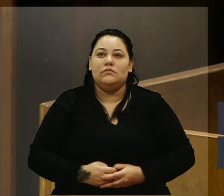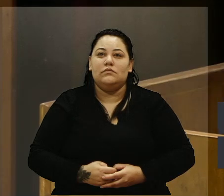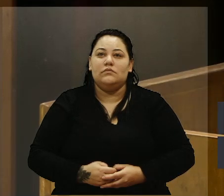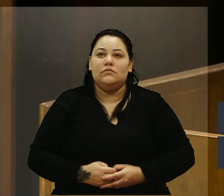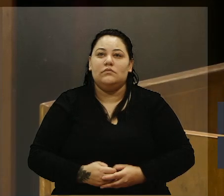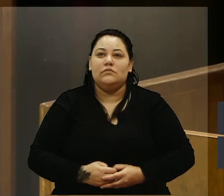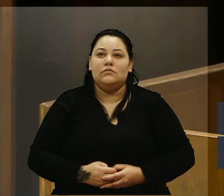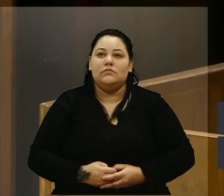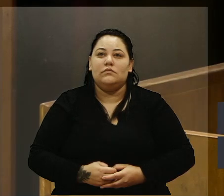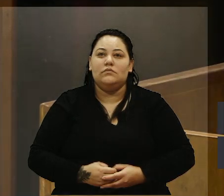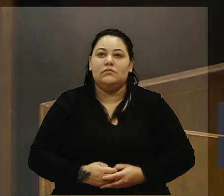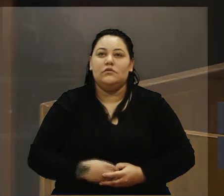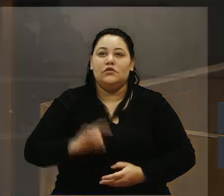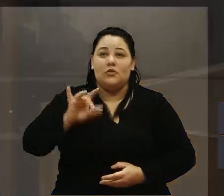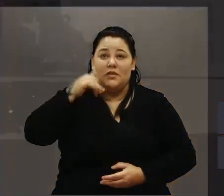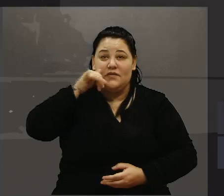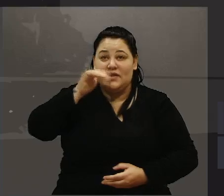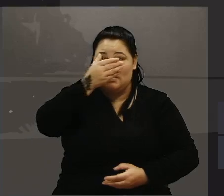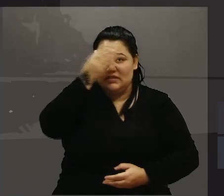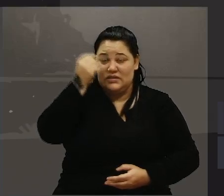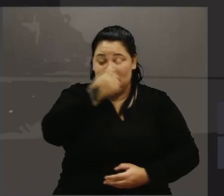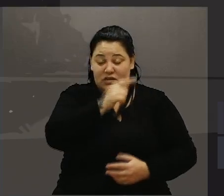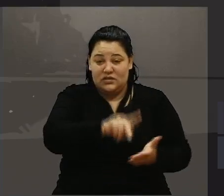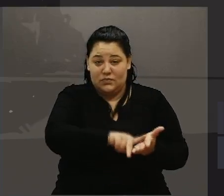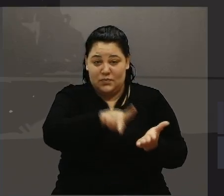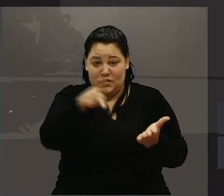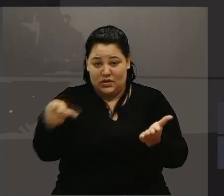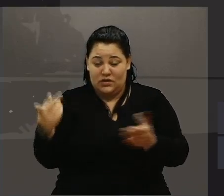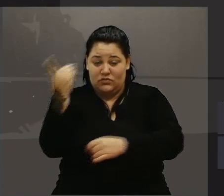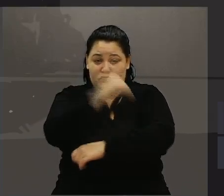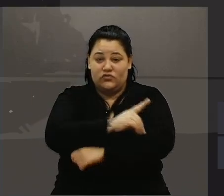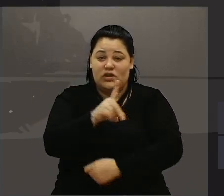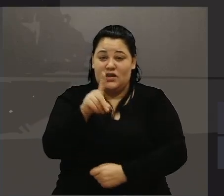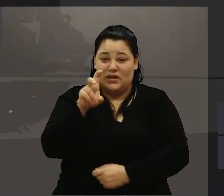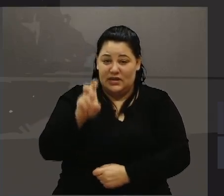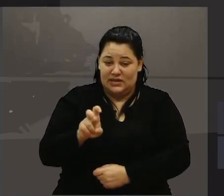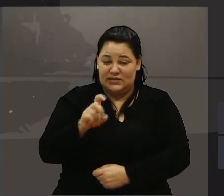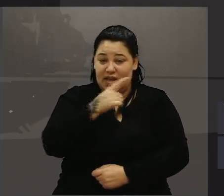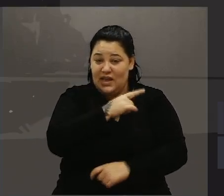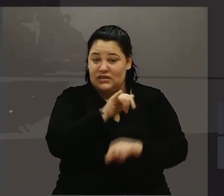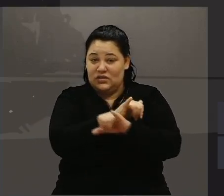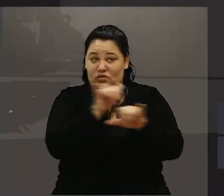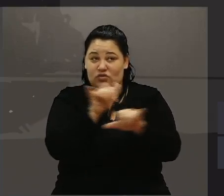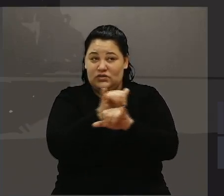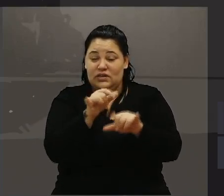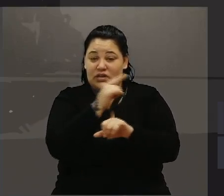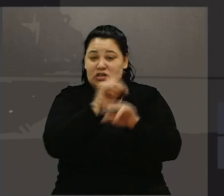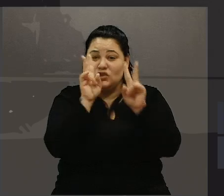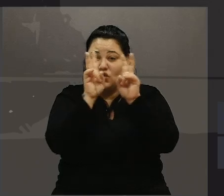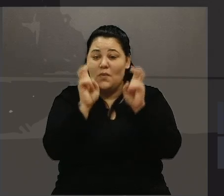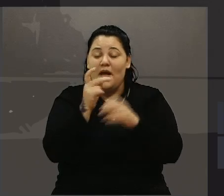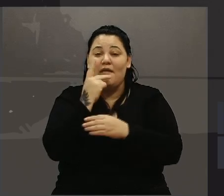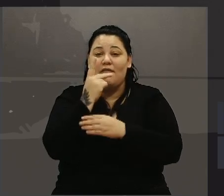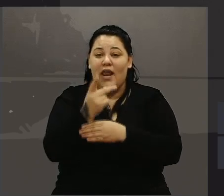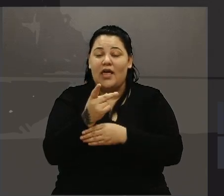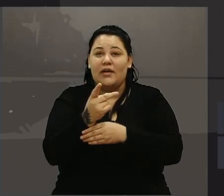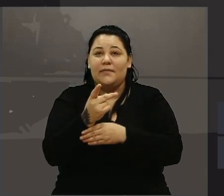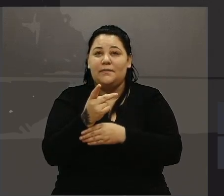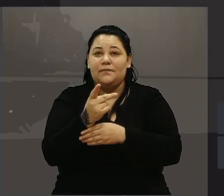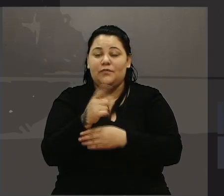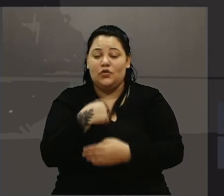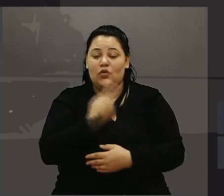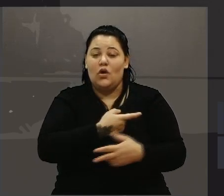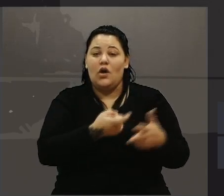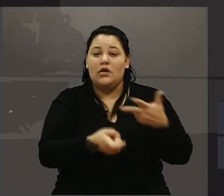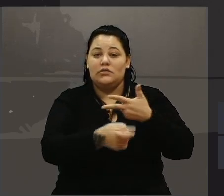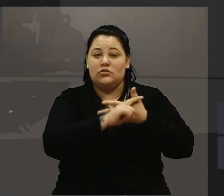cair no esquecimento. Esse aí é do Jornal Pioneiro, do dia 15, né? Essa notícia aí sobre a fala do nosso